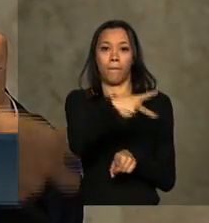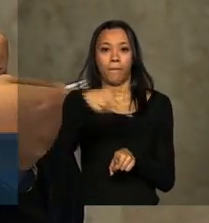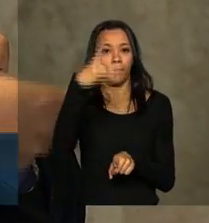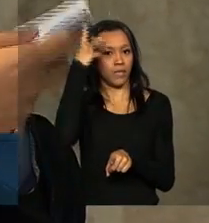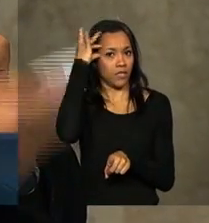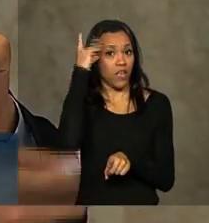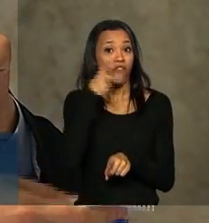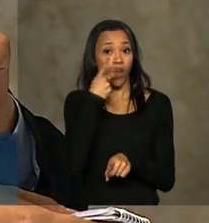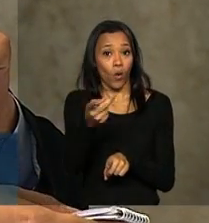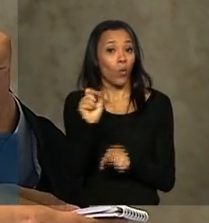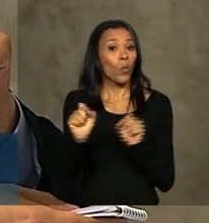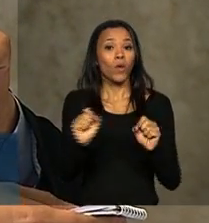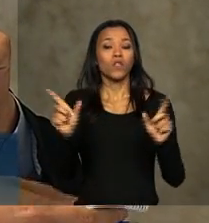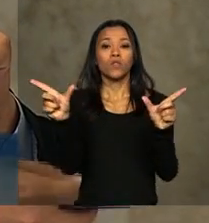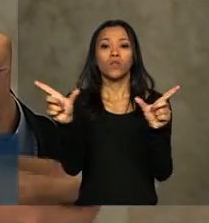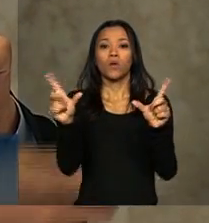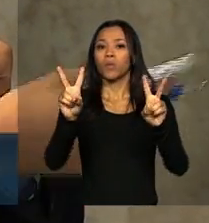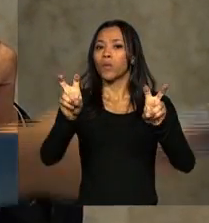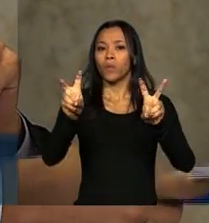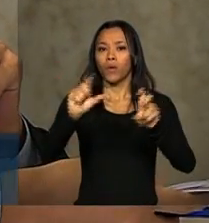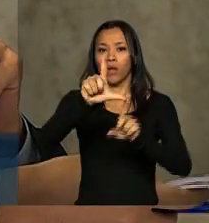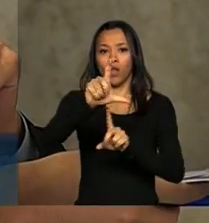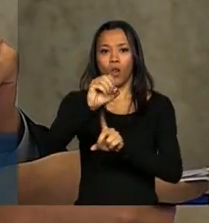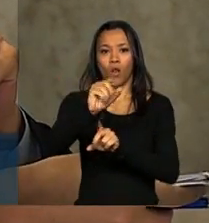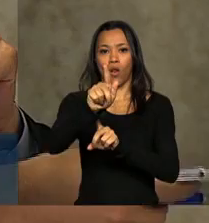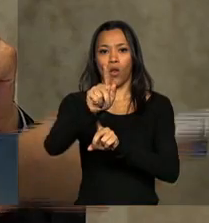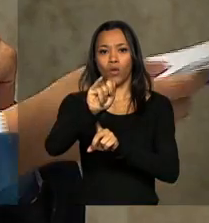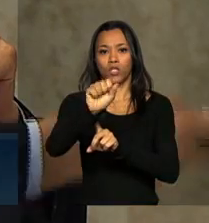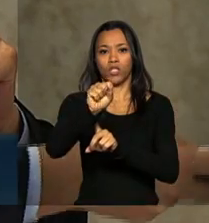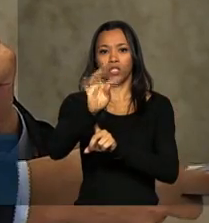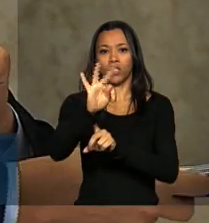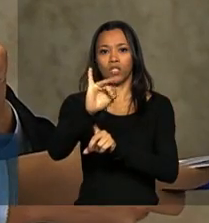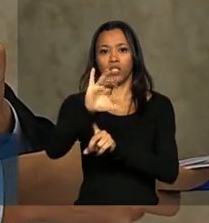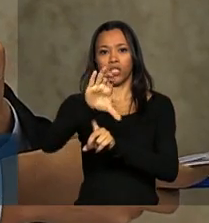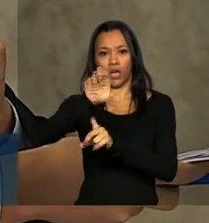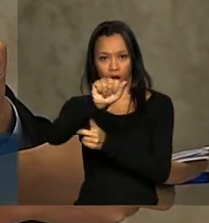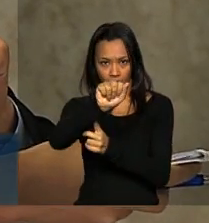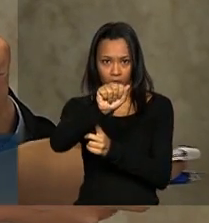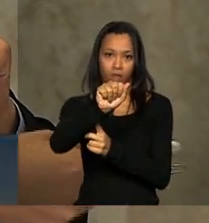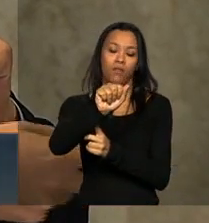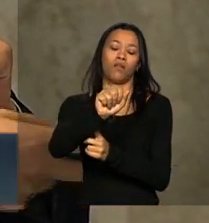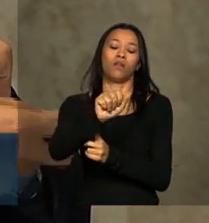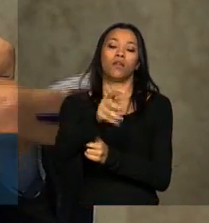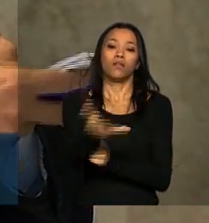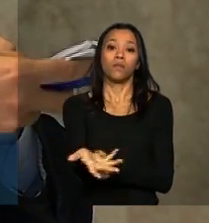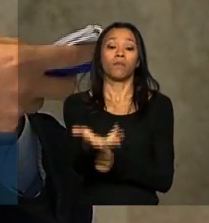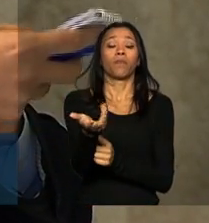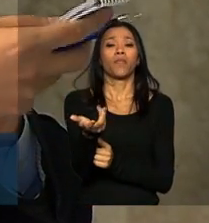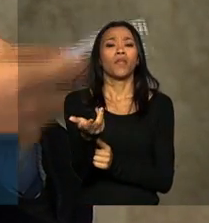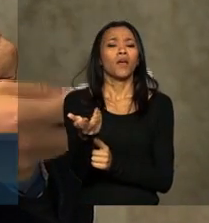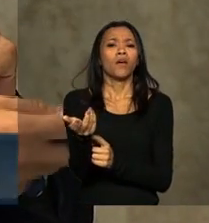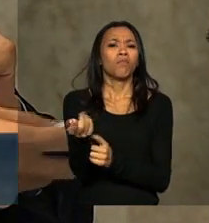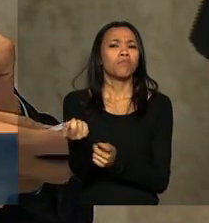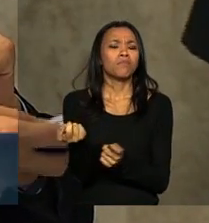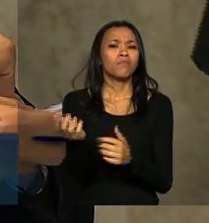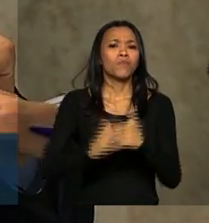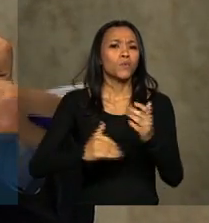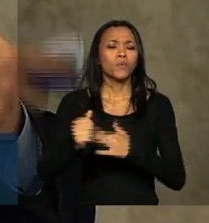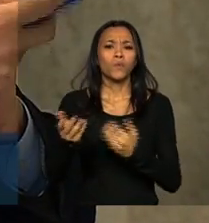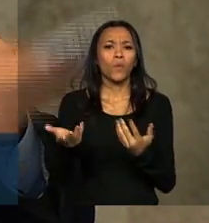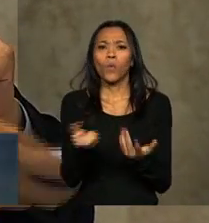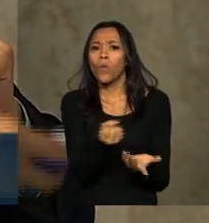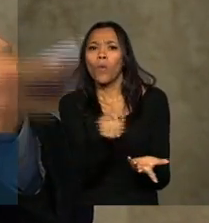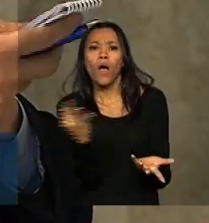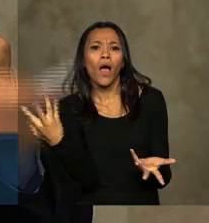para escoar melhor a nossa produção. O plano de concessões está para vir na próxima semana. A senhora poderia falar